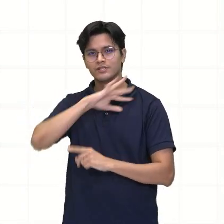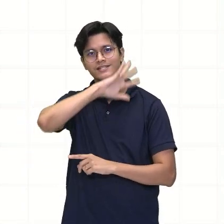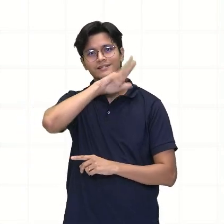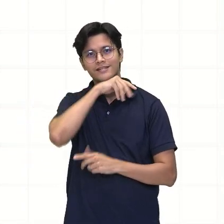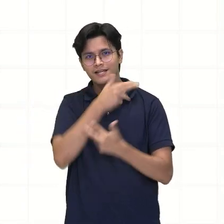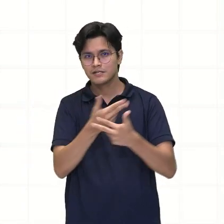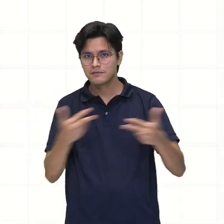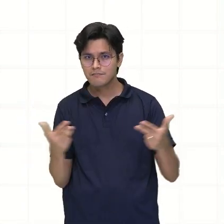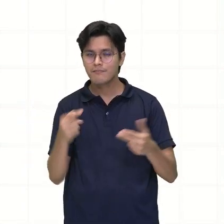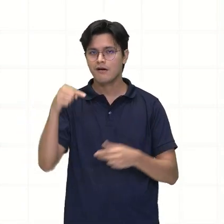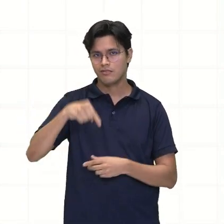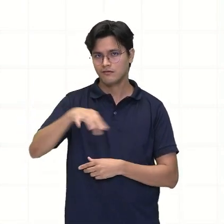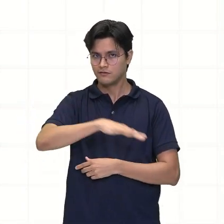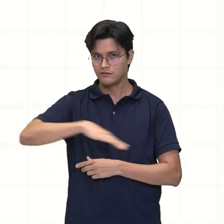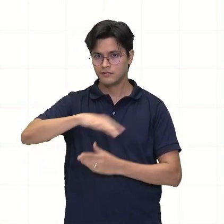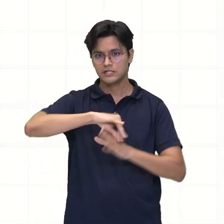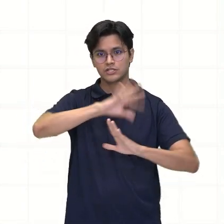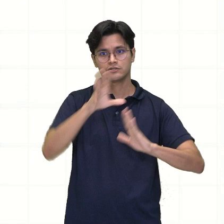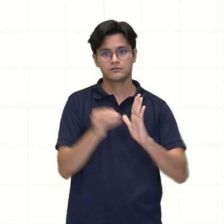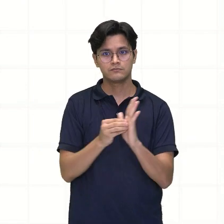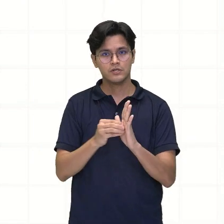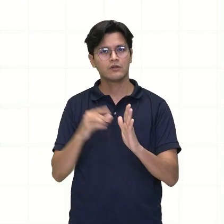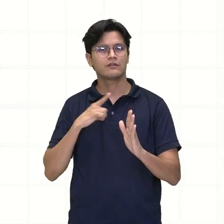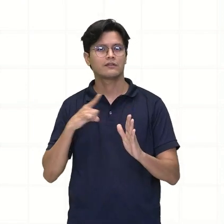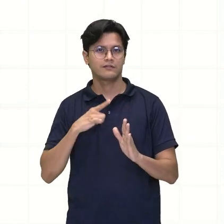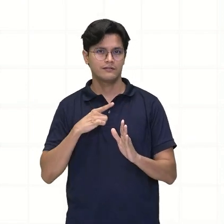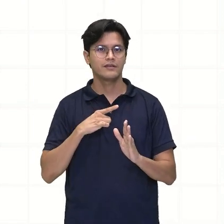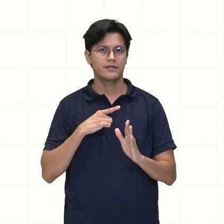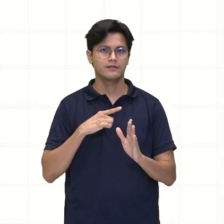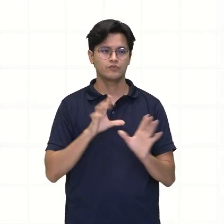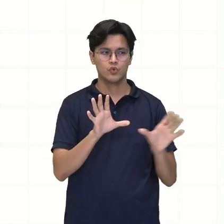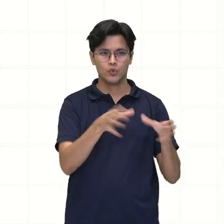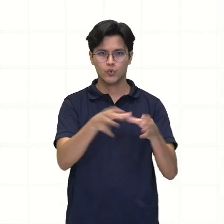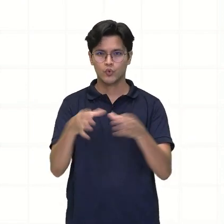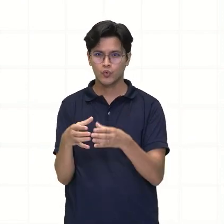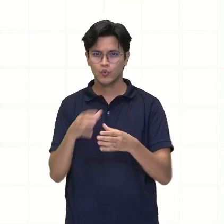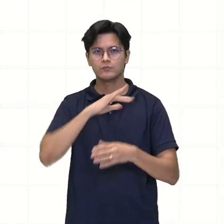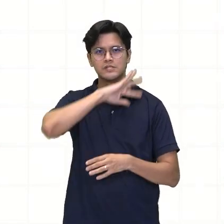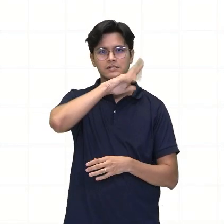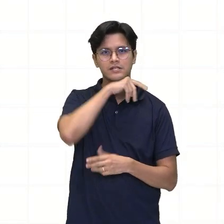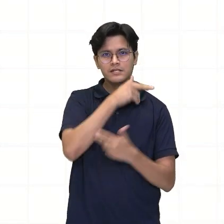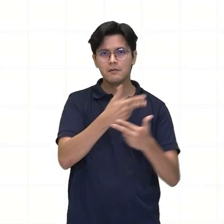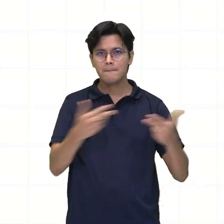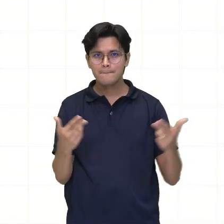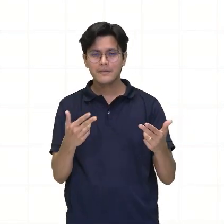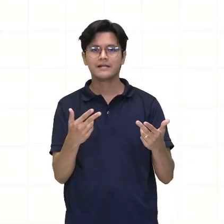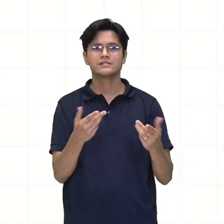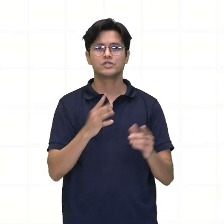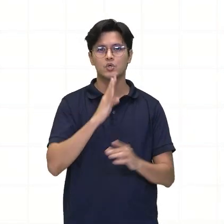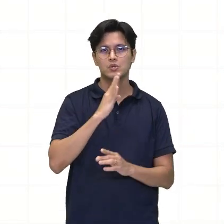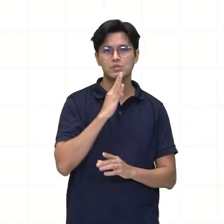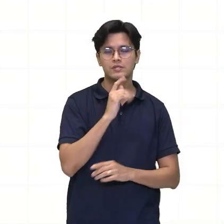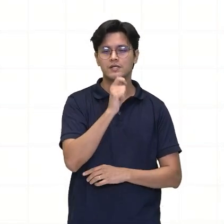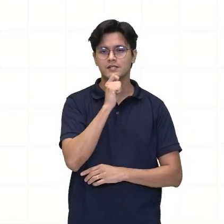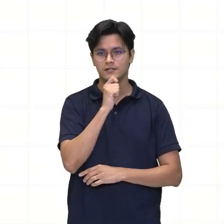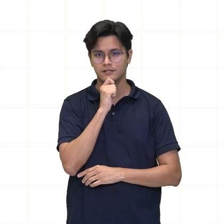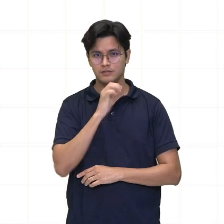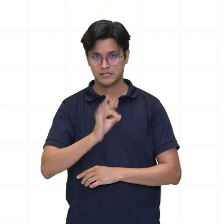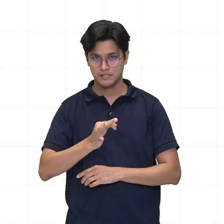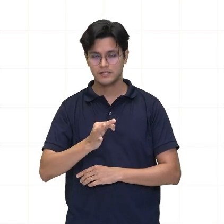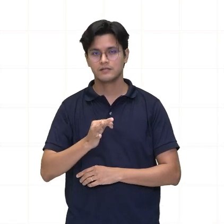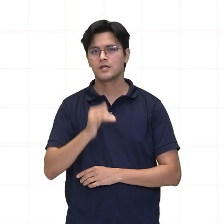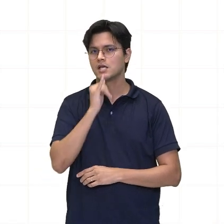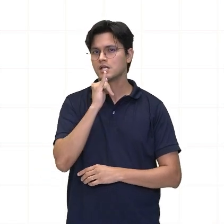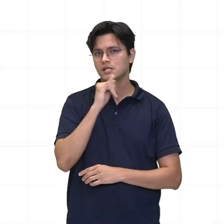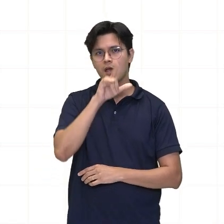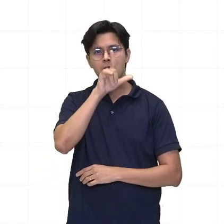ainda nem foram catalogadas, como eu coloquei para vocês. Entre os animais presentes, aí nós temos, né,